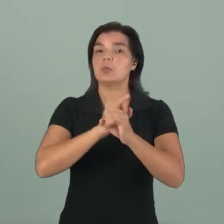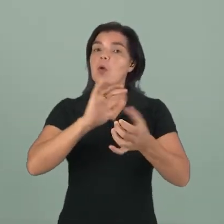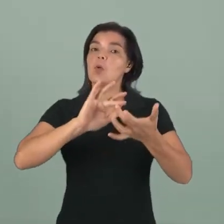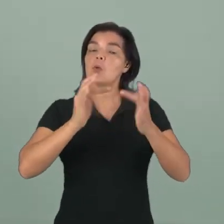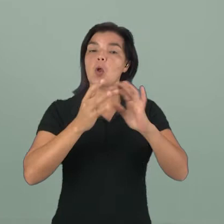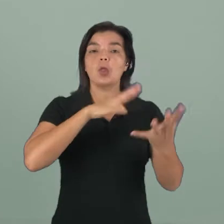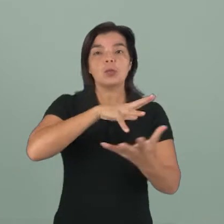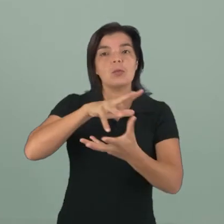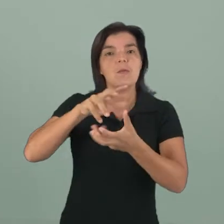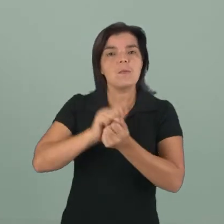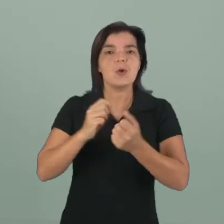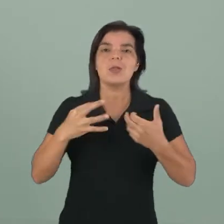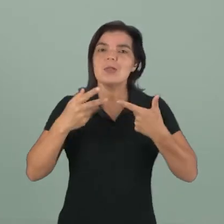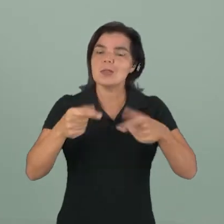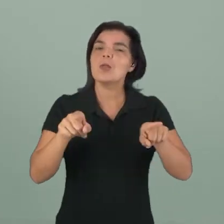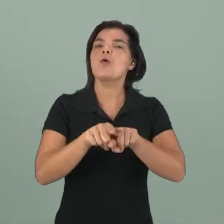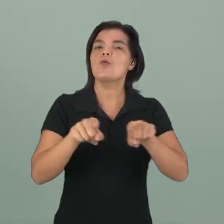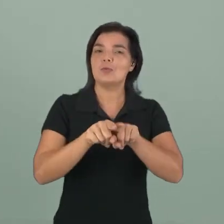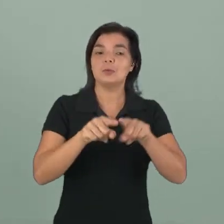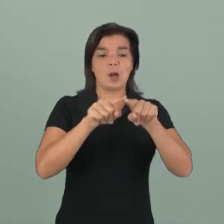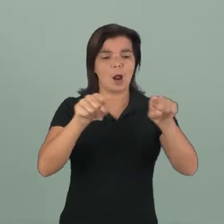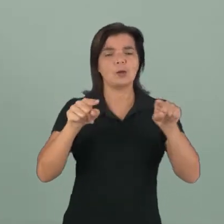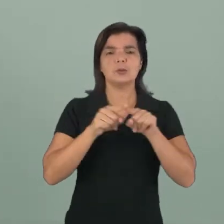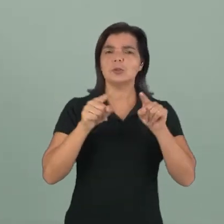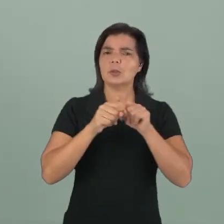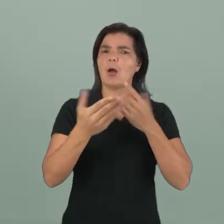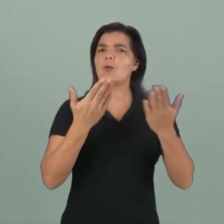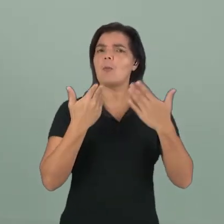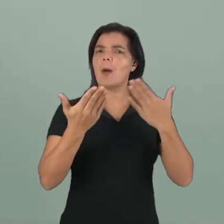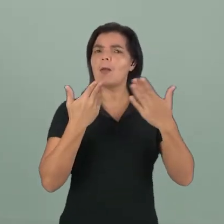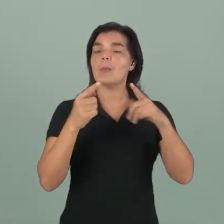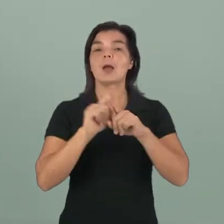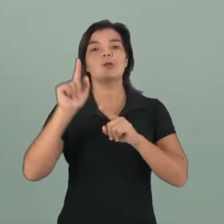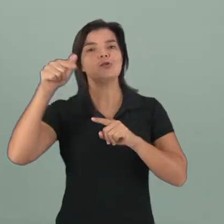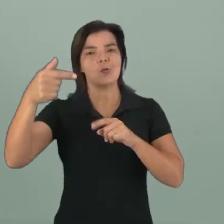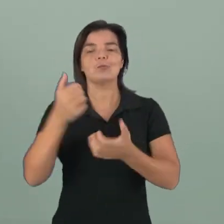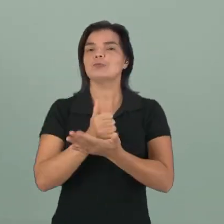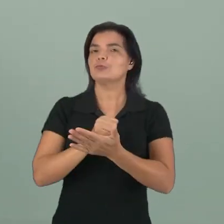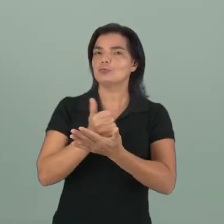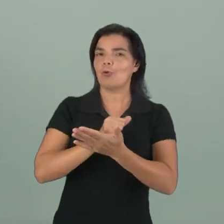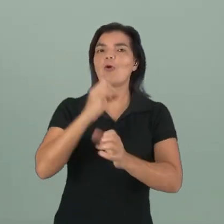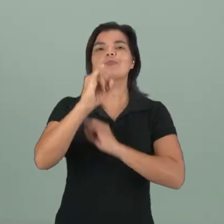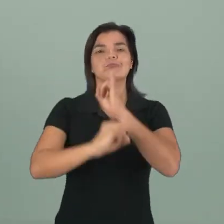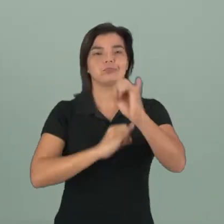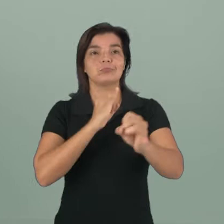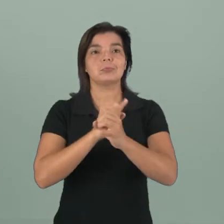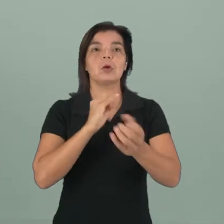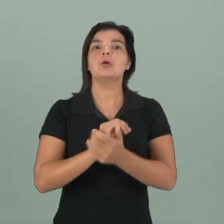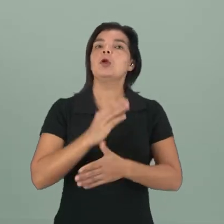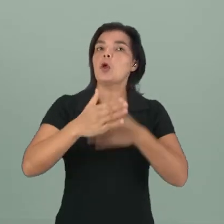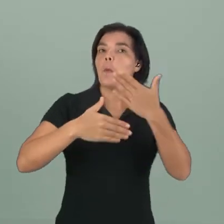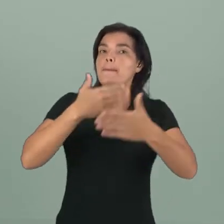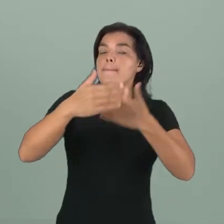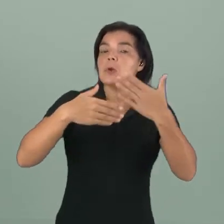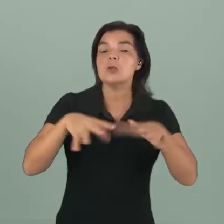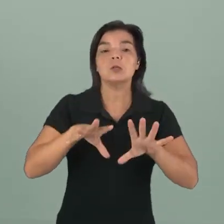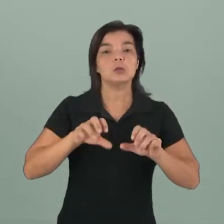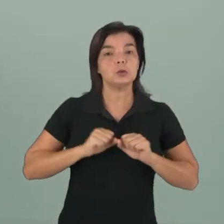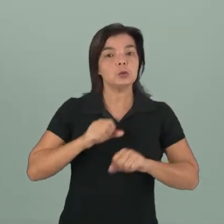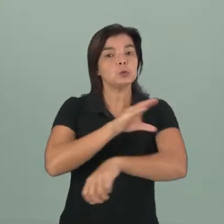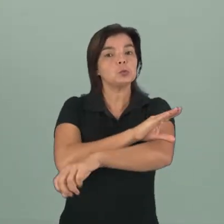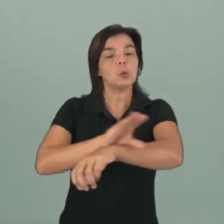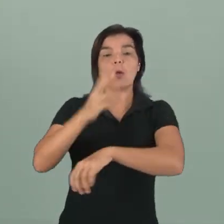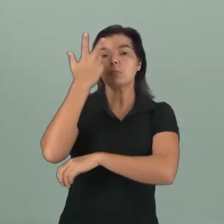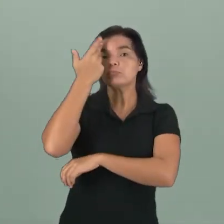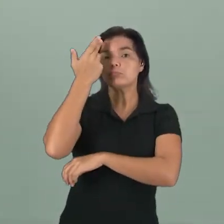pessoas do mundo inteiro, nas salas de bate-papo, jogos online, entre outros. E o processo de assimilação cultural natural. Então,